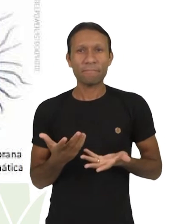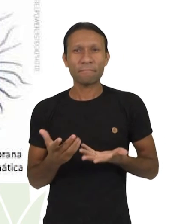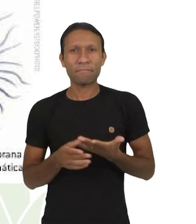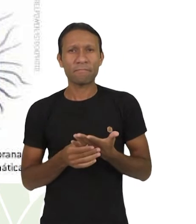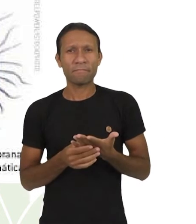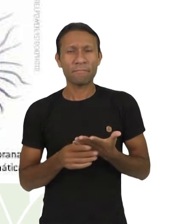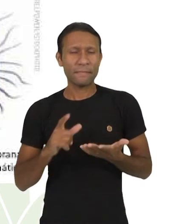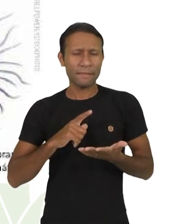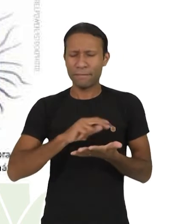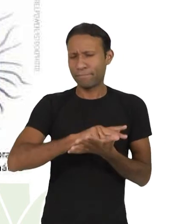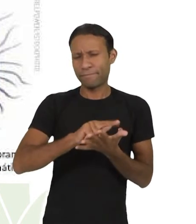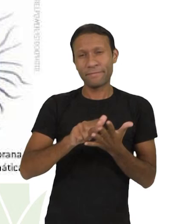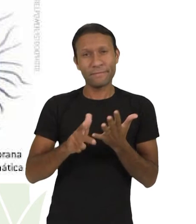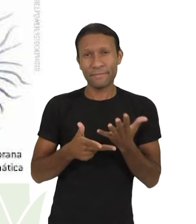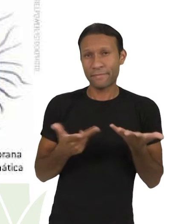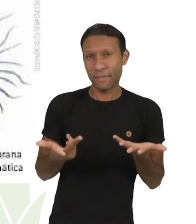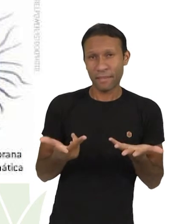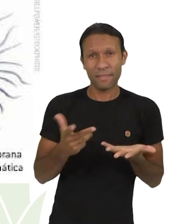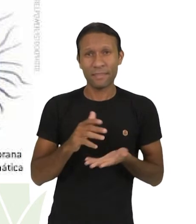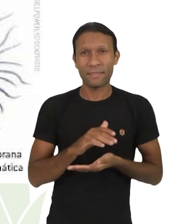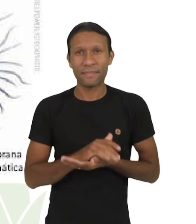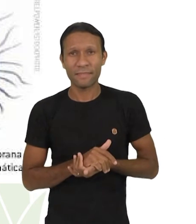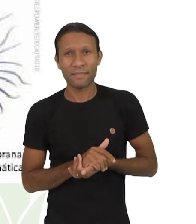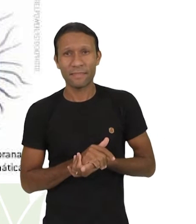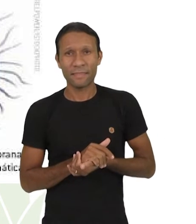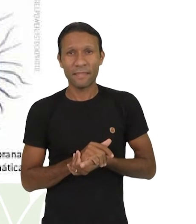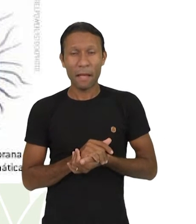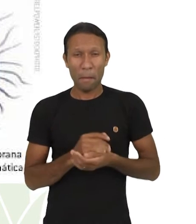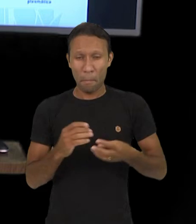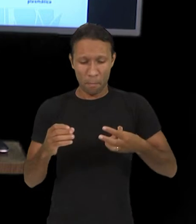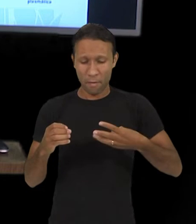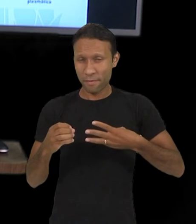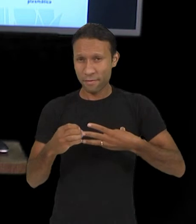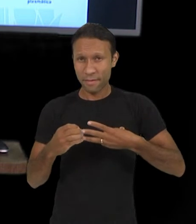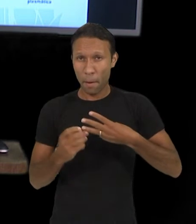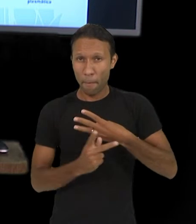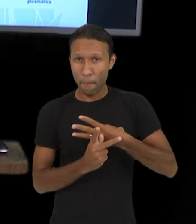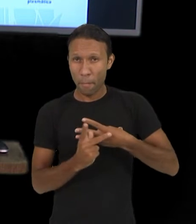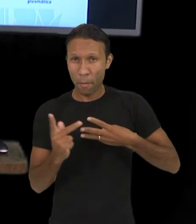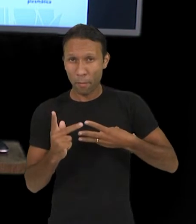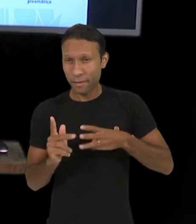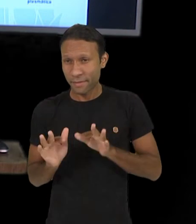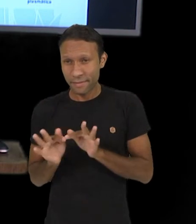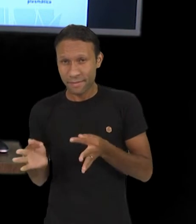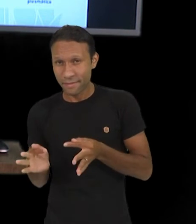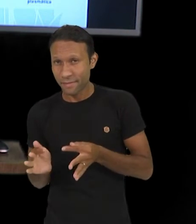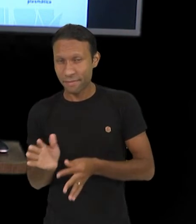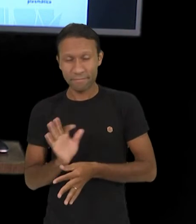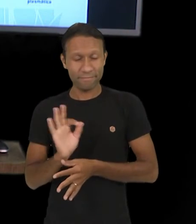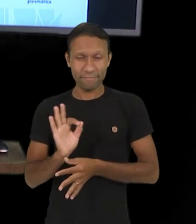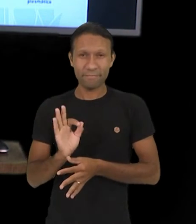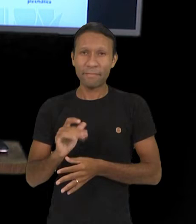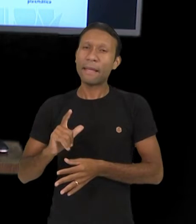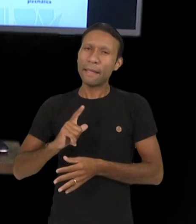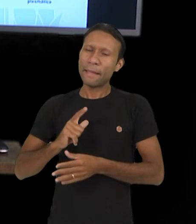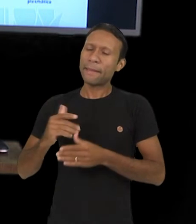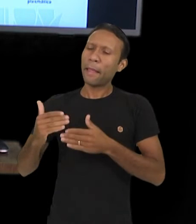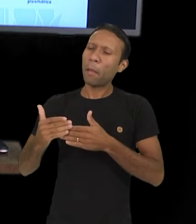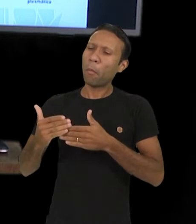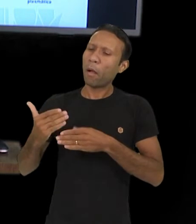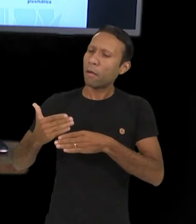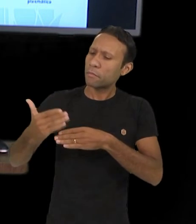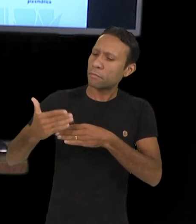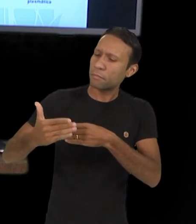Alguns vão ter clorofila, então assim, não é por ser procarionte que você vai ser simplesinho, tá? Você tem toda uma estrutura,